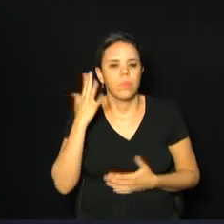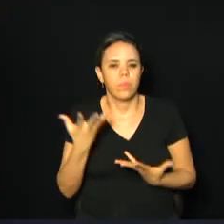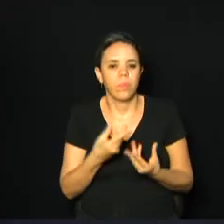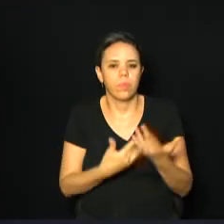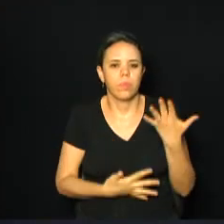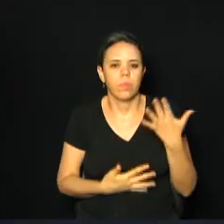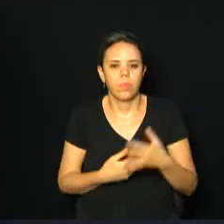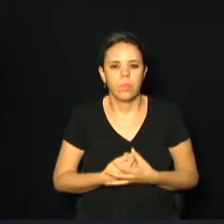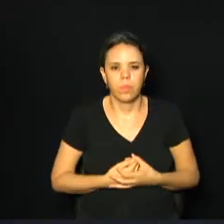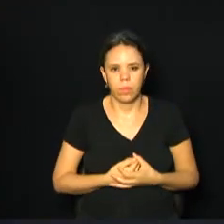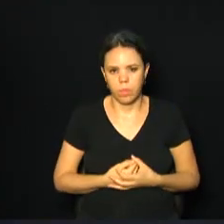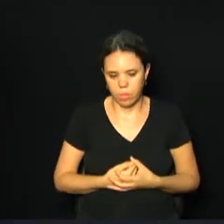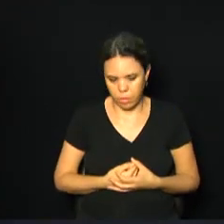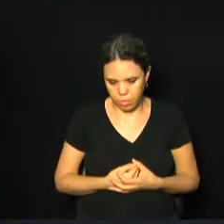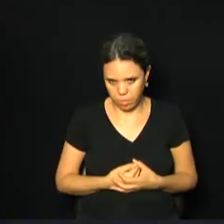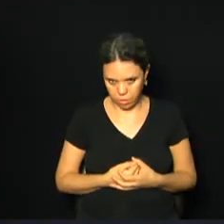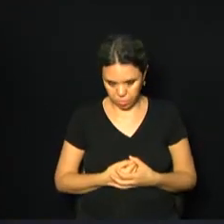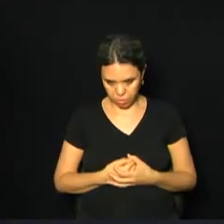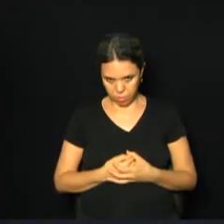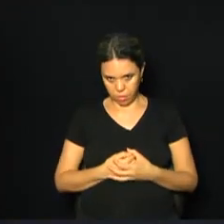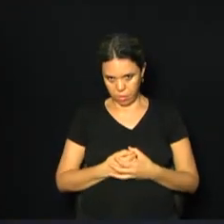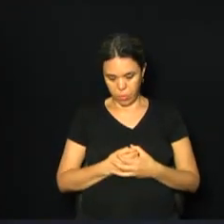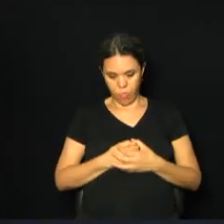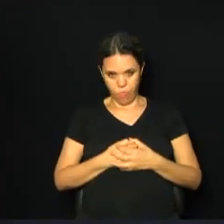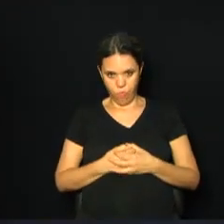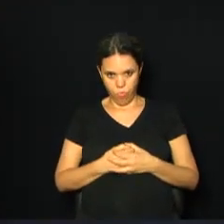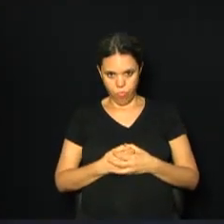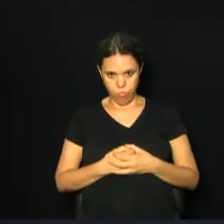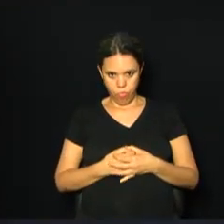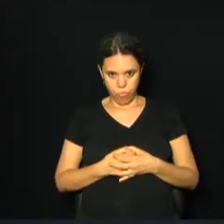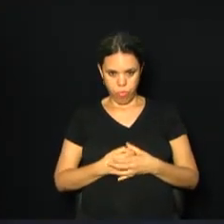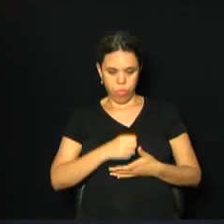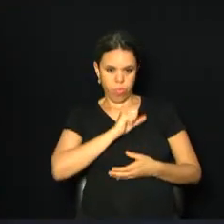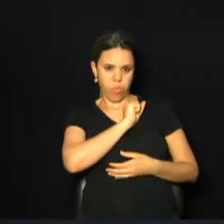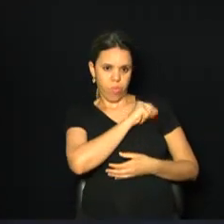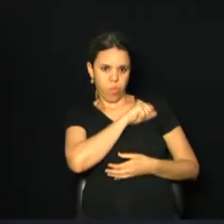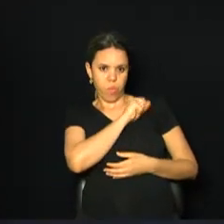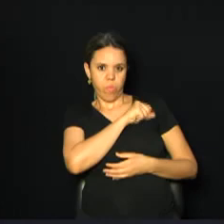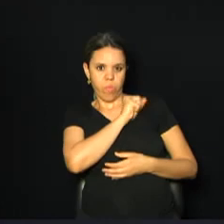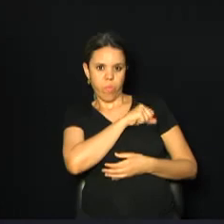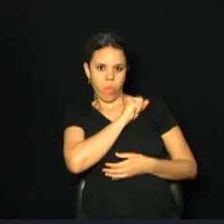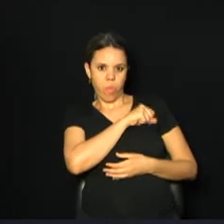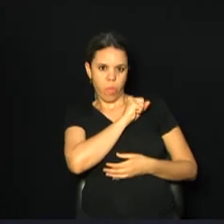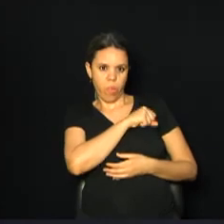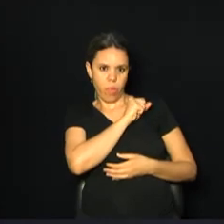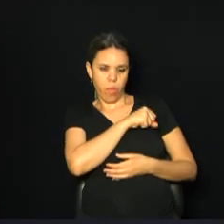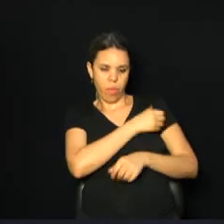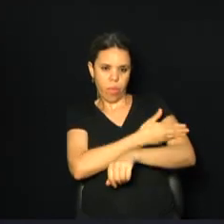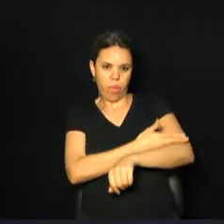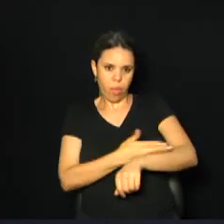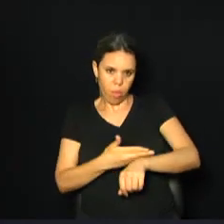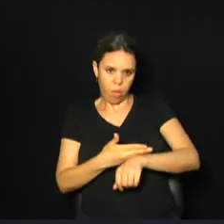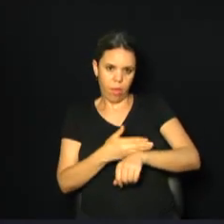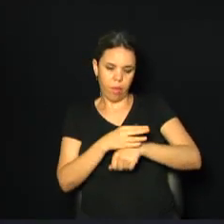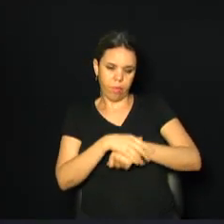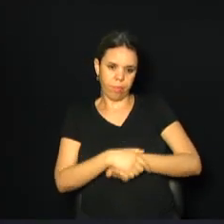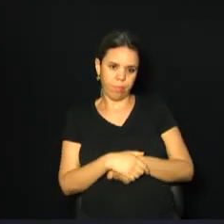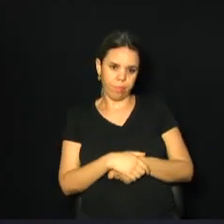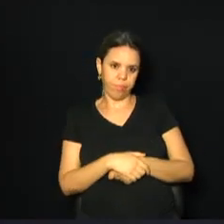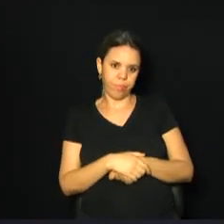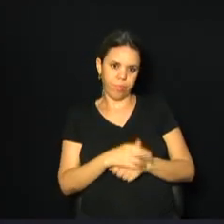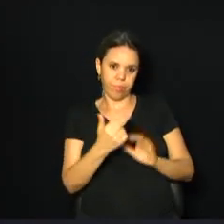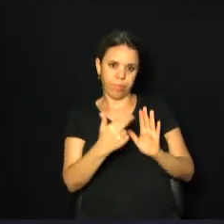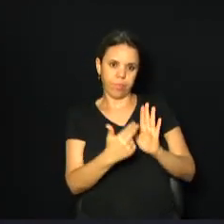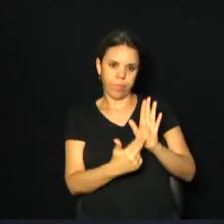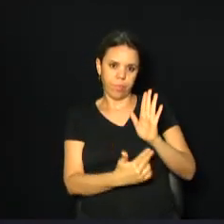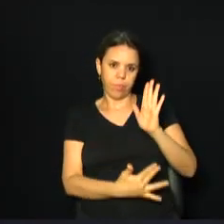muitas coisas. Uma delas é aquele maldito hábito de pegar a lista. Você